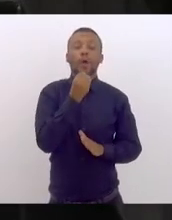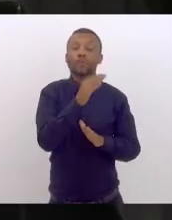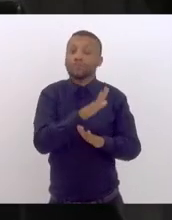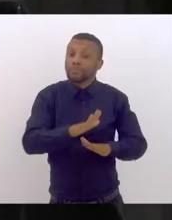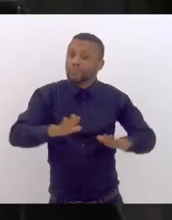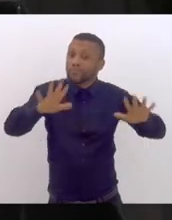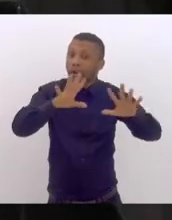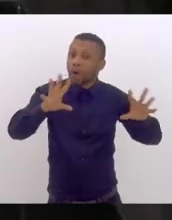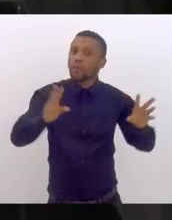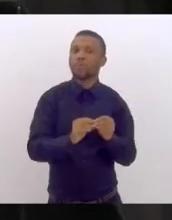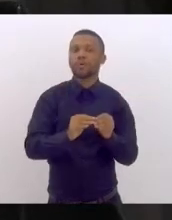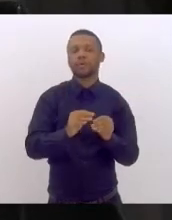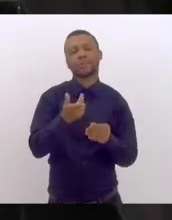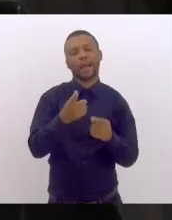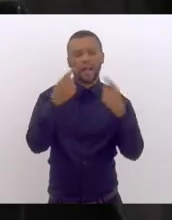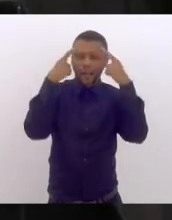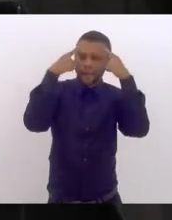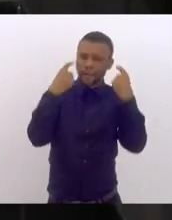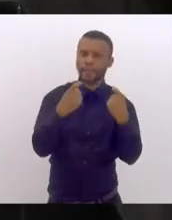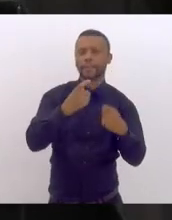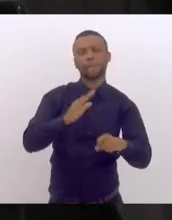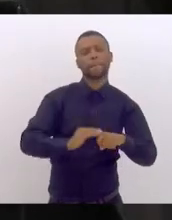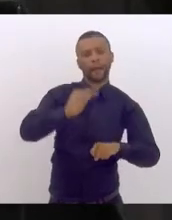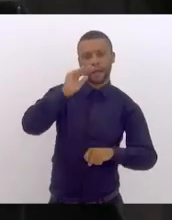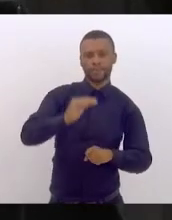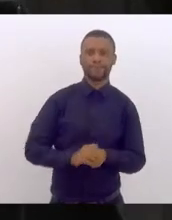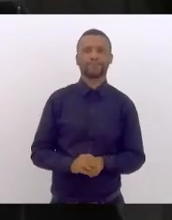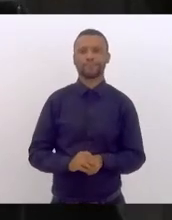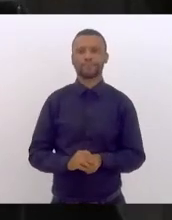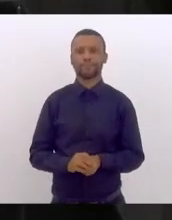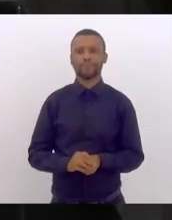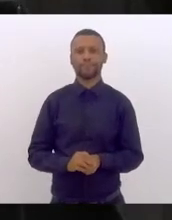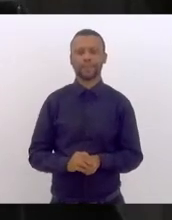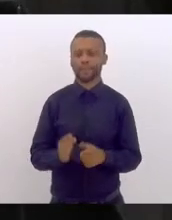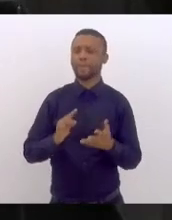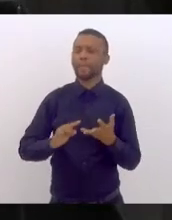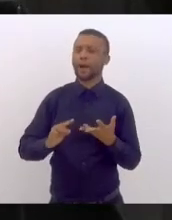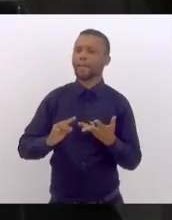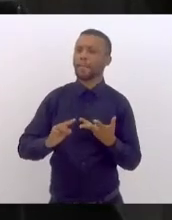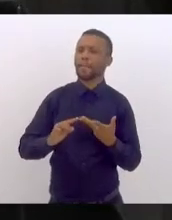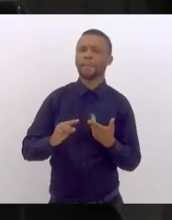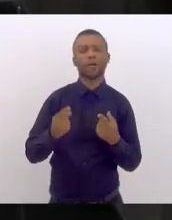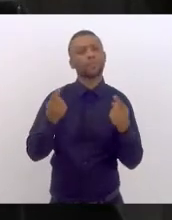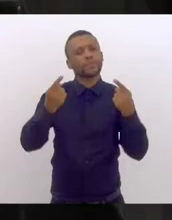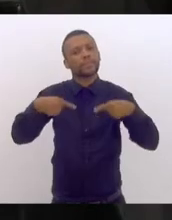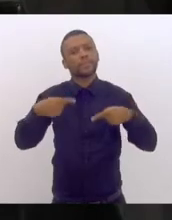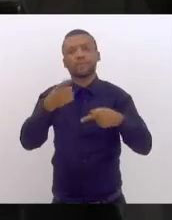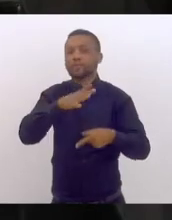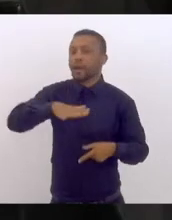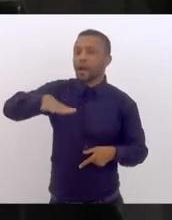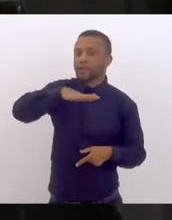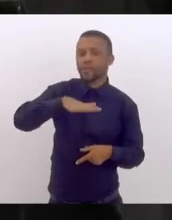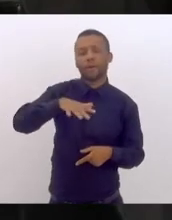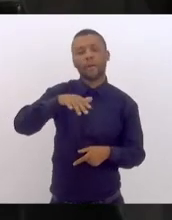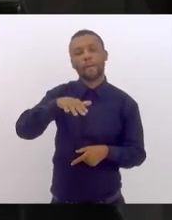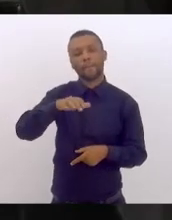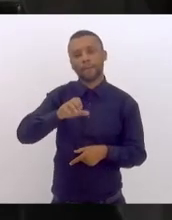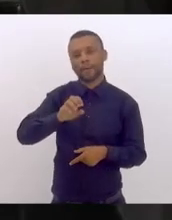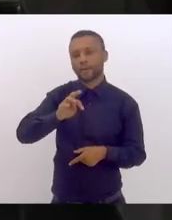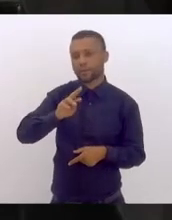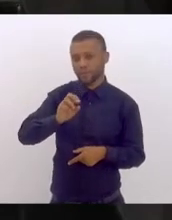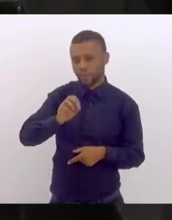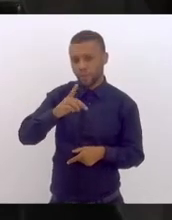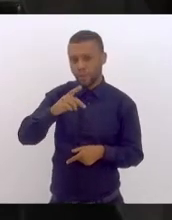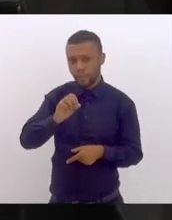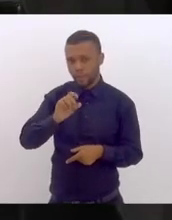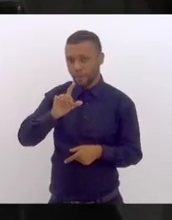violência e dentre os desafios da região metropolitana certamente entre os principais desafios